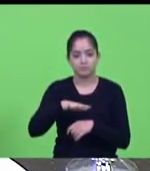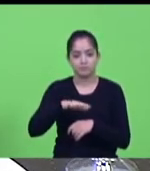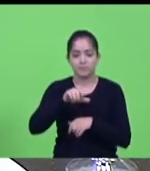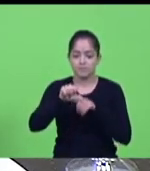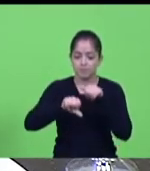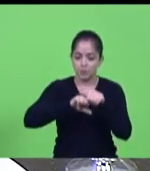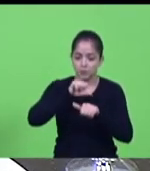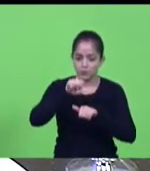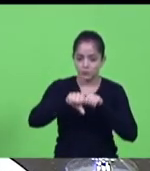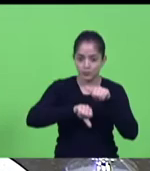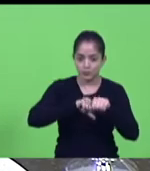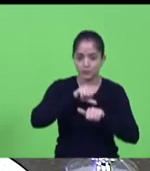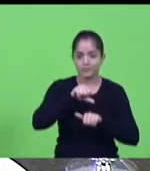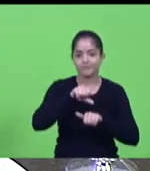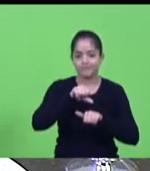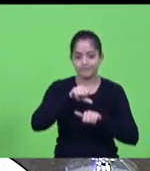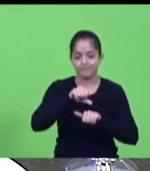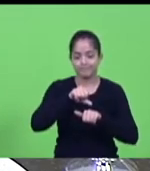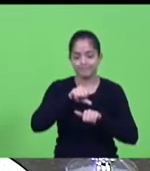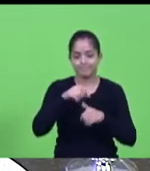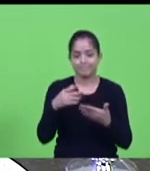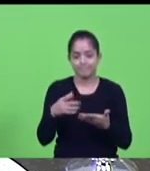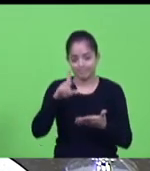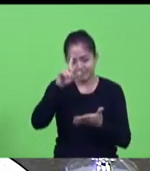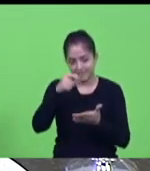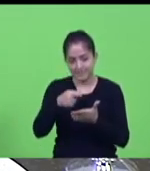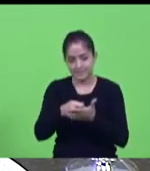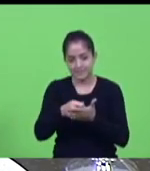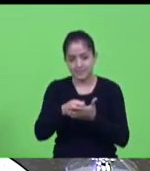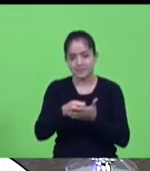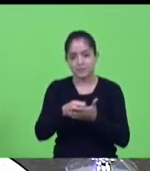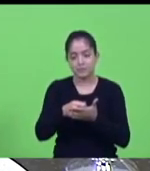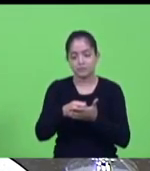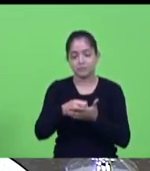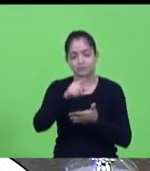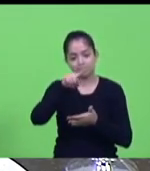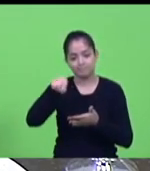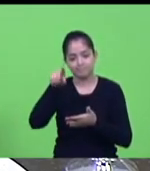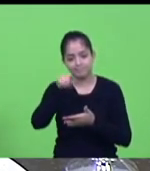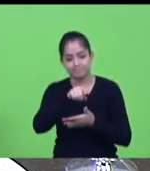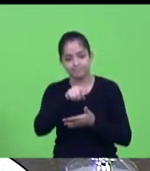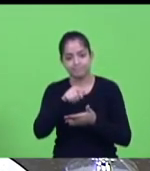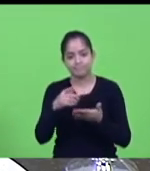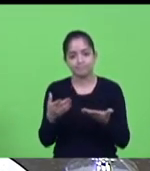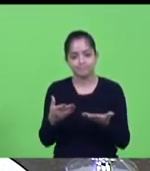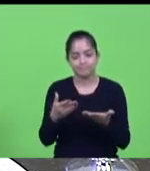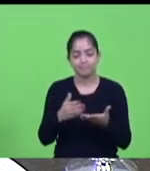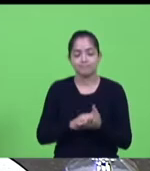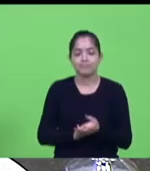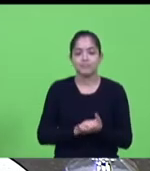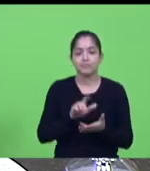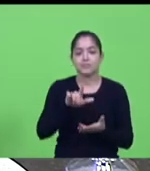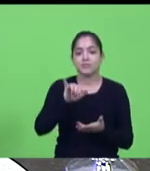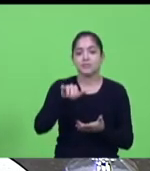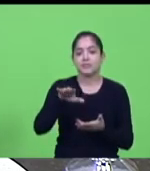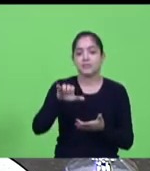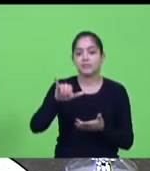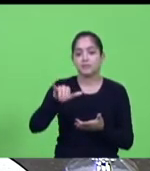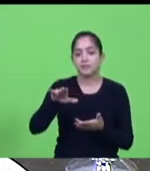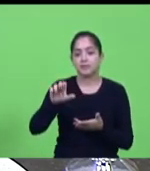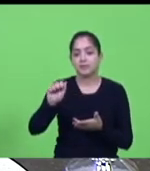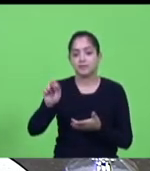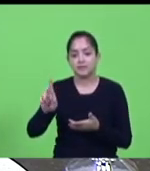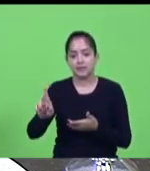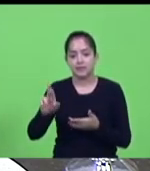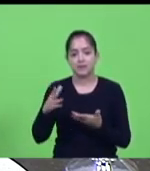reformou esta sentença, ainda que em caráter liminar, mas foi,